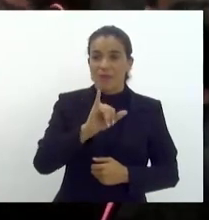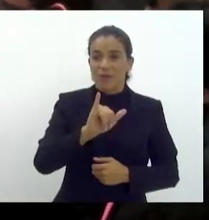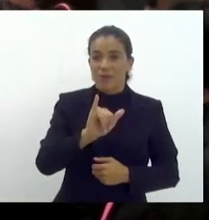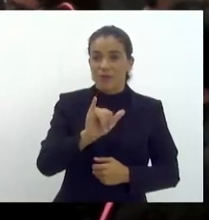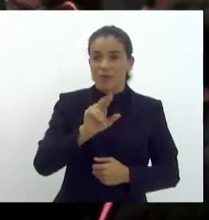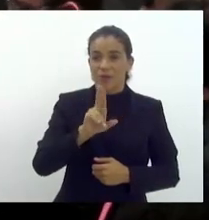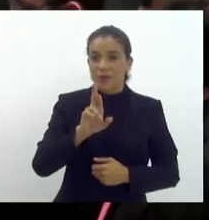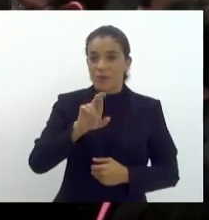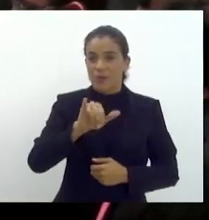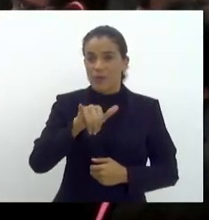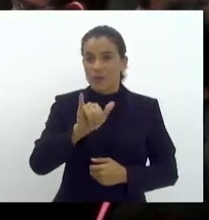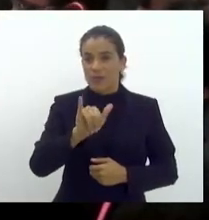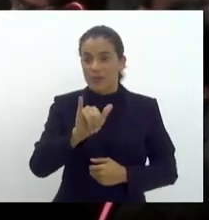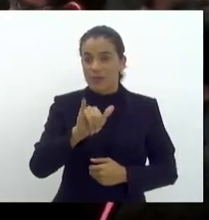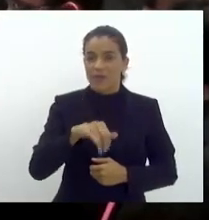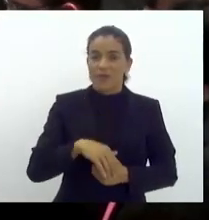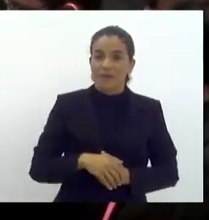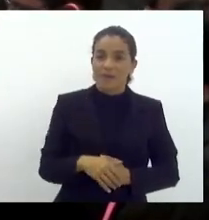deputada